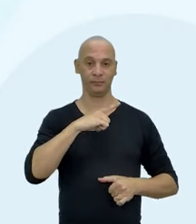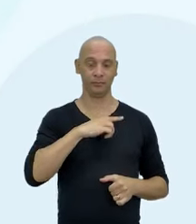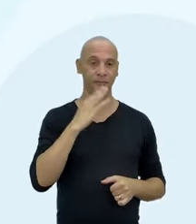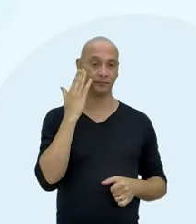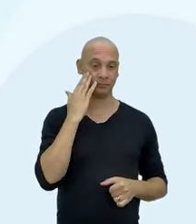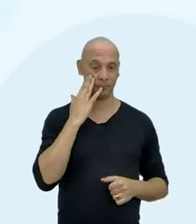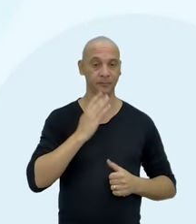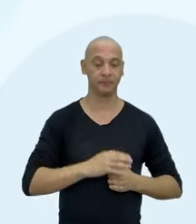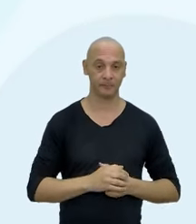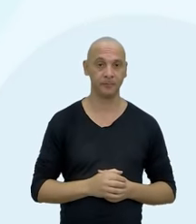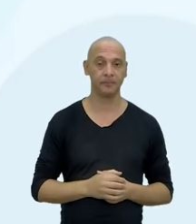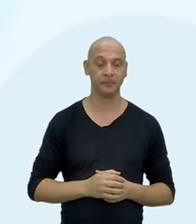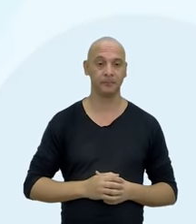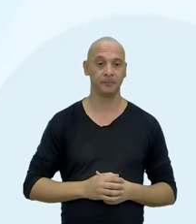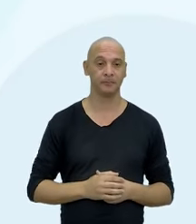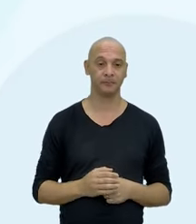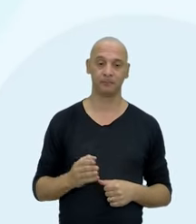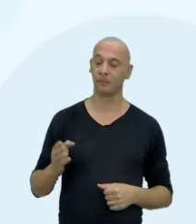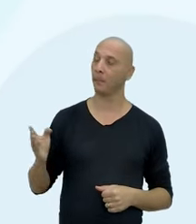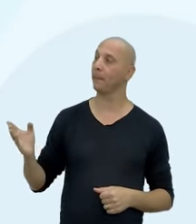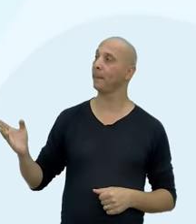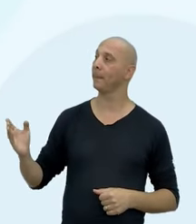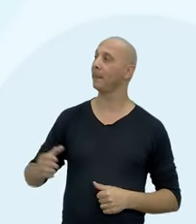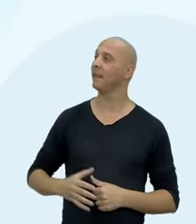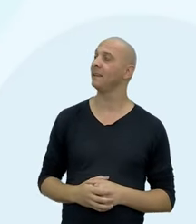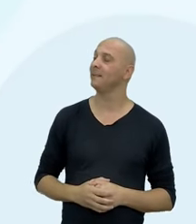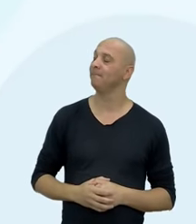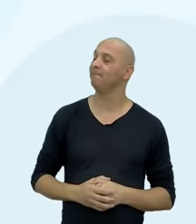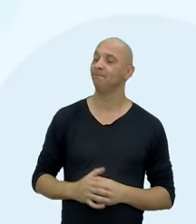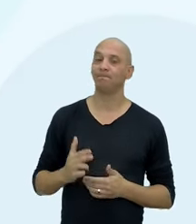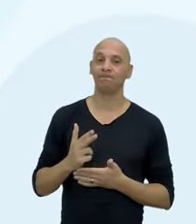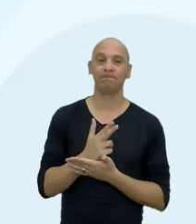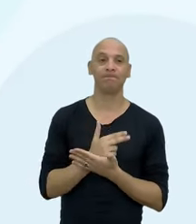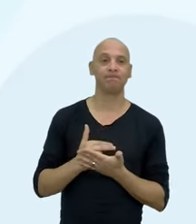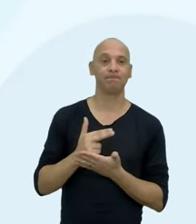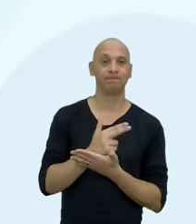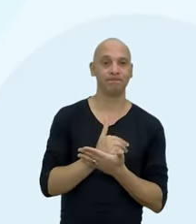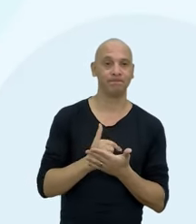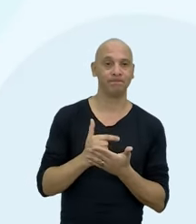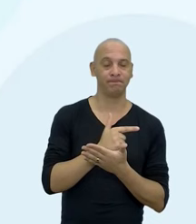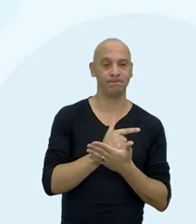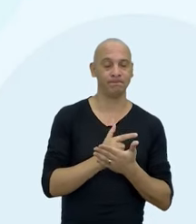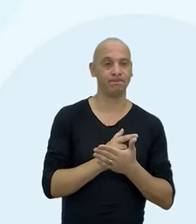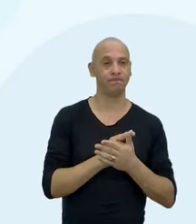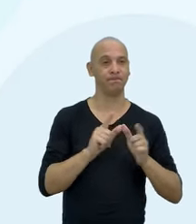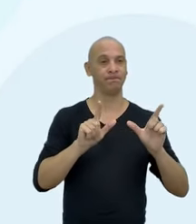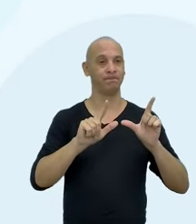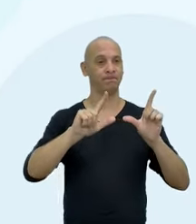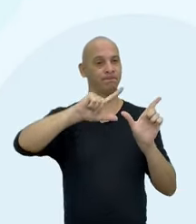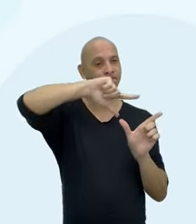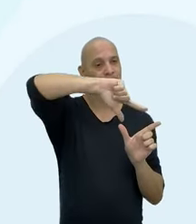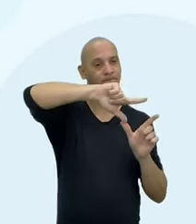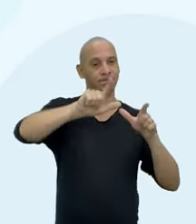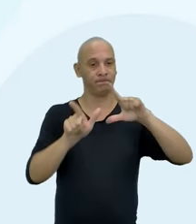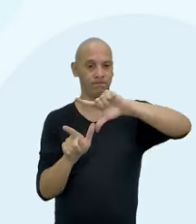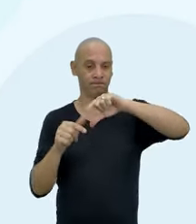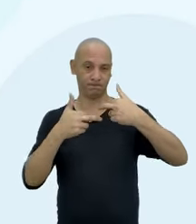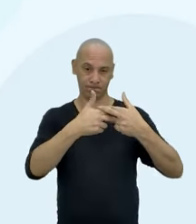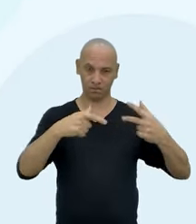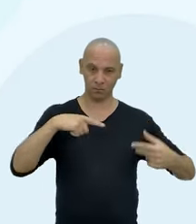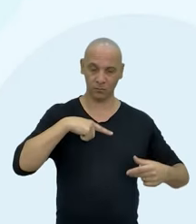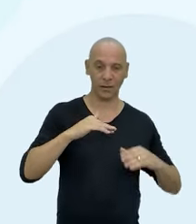aí em cima da álgebra bom então aqui figuras geométricas planas nós trabalhamos não estão numa fase